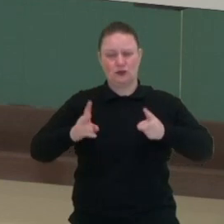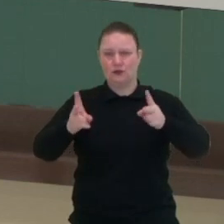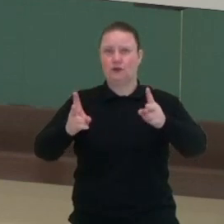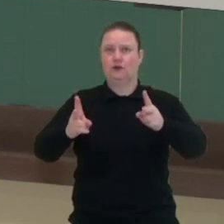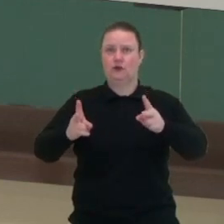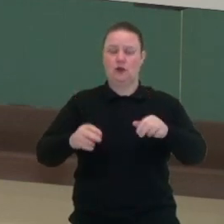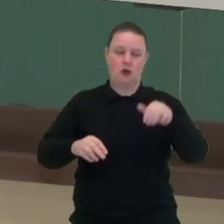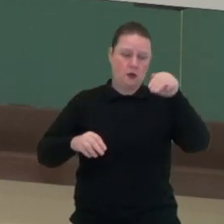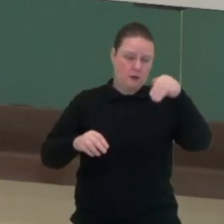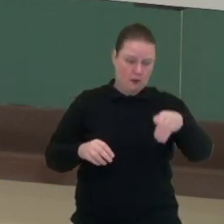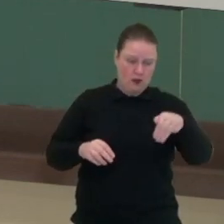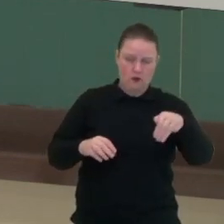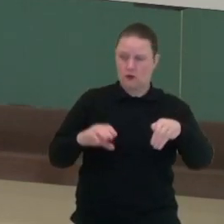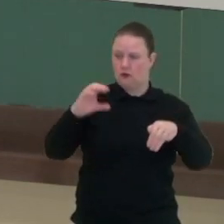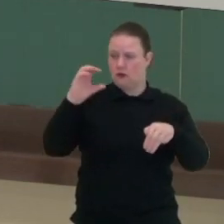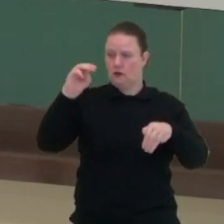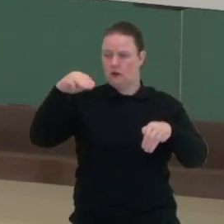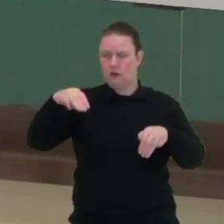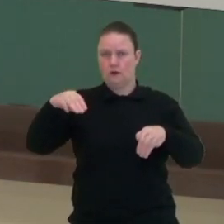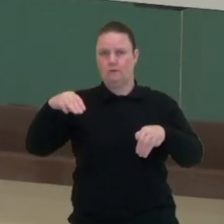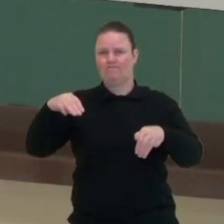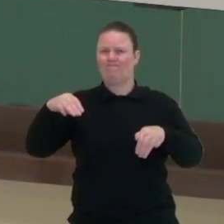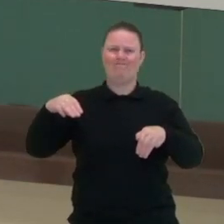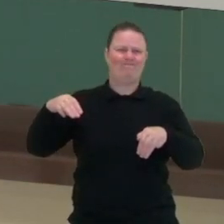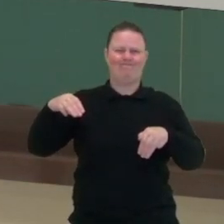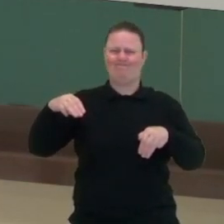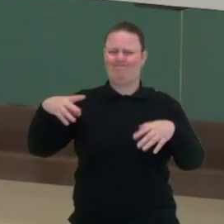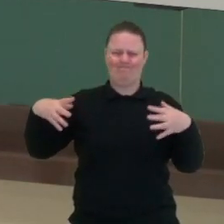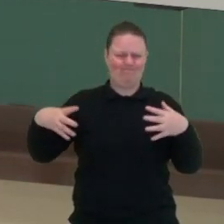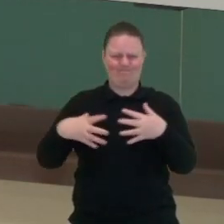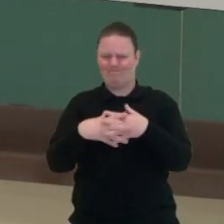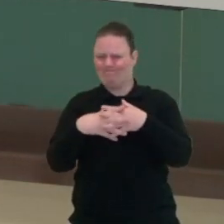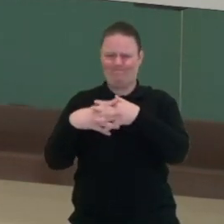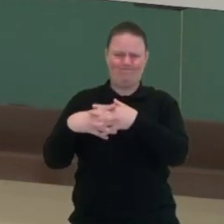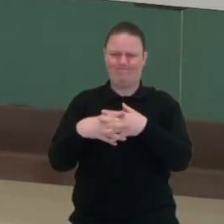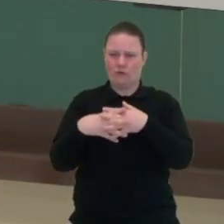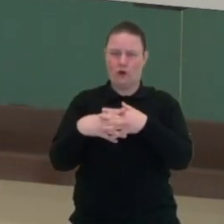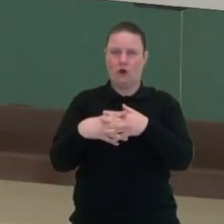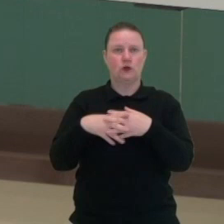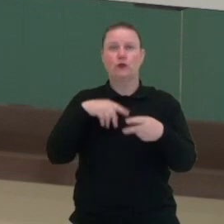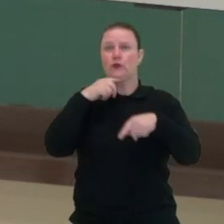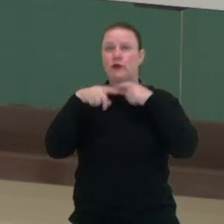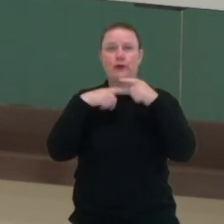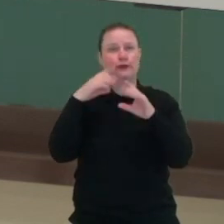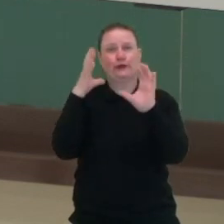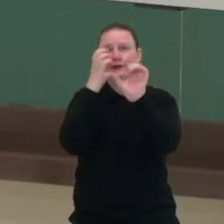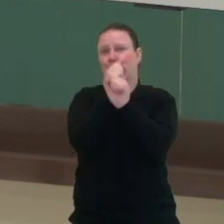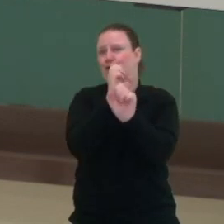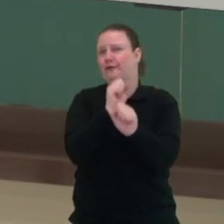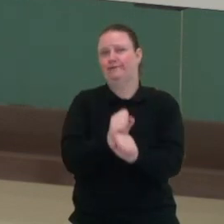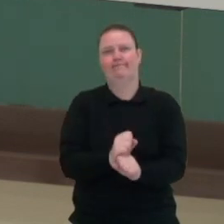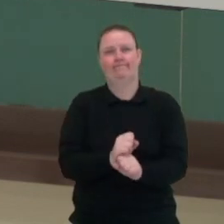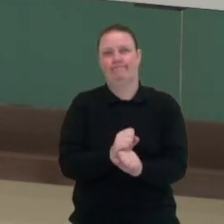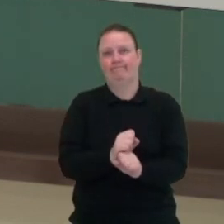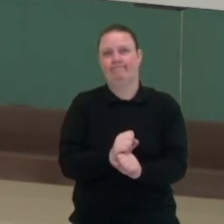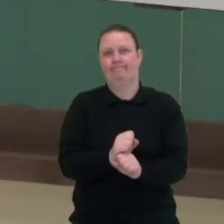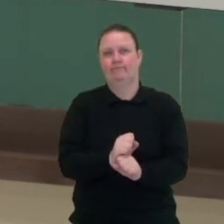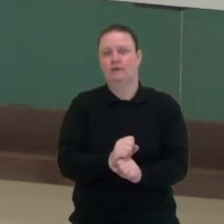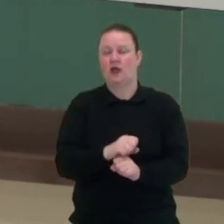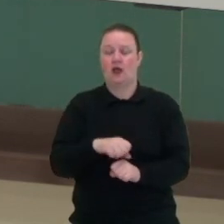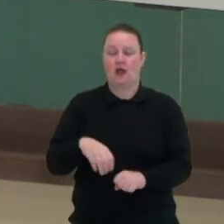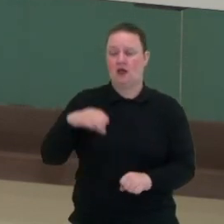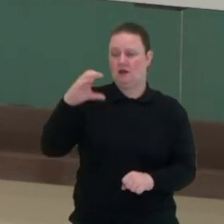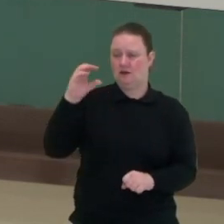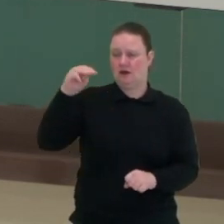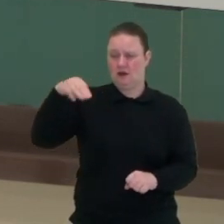em metro e outra em centímetros, você não vai poder calcular. Você jamais vai poder calcular duas medidas,